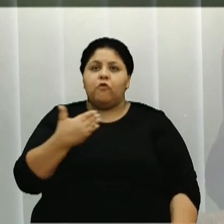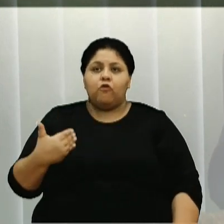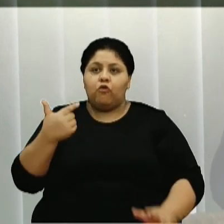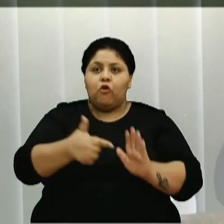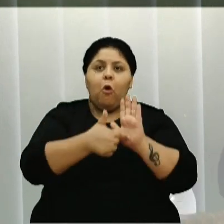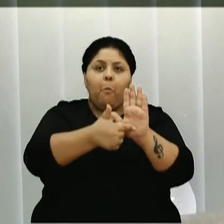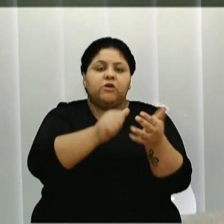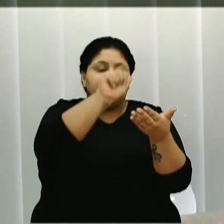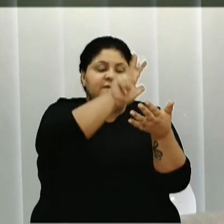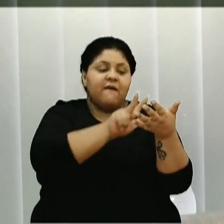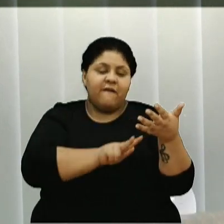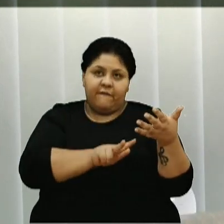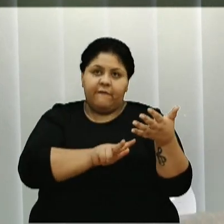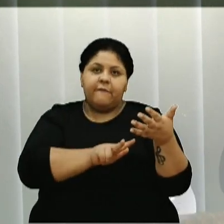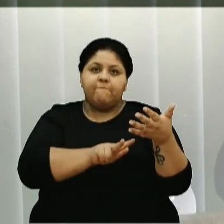e avalia